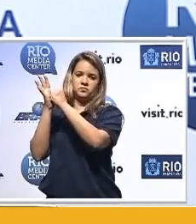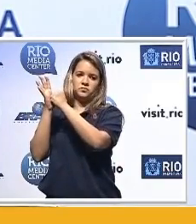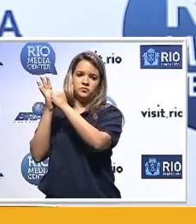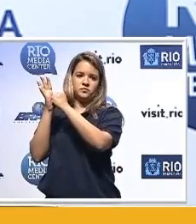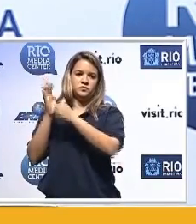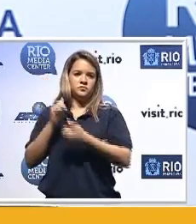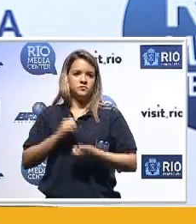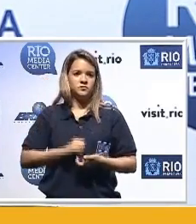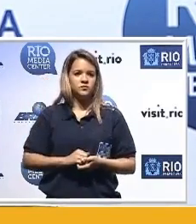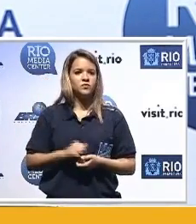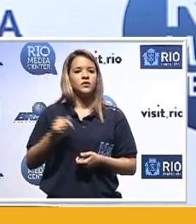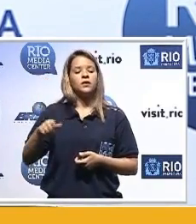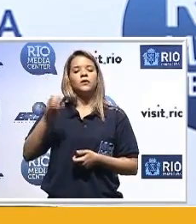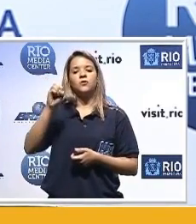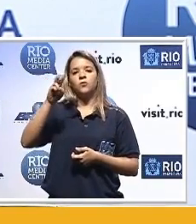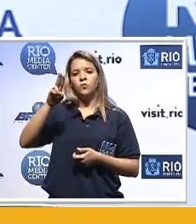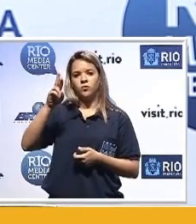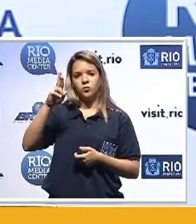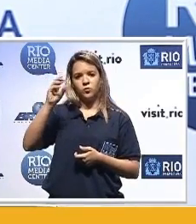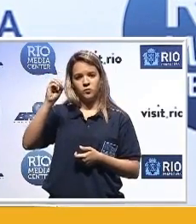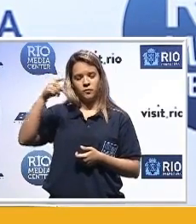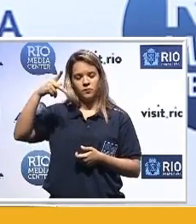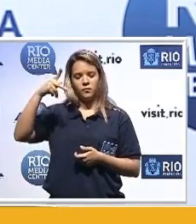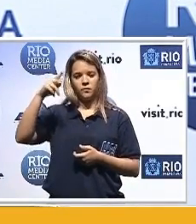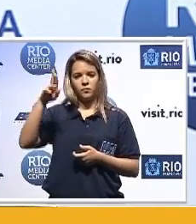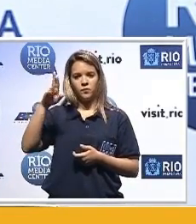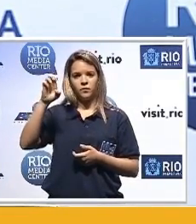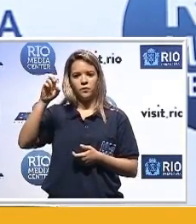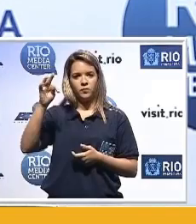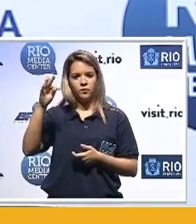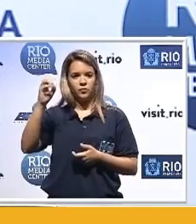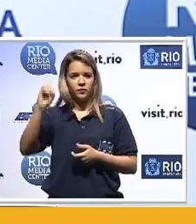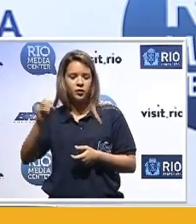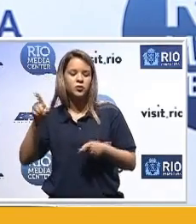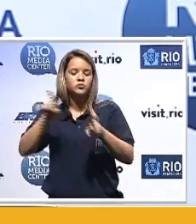Ouro Preto e outros lugares, e Paraty.